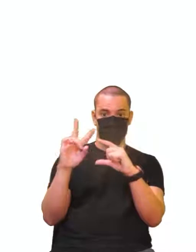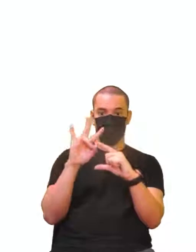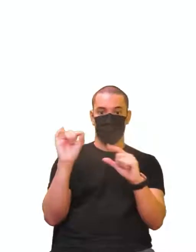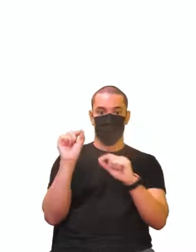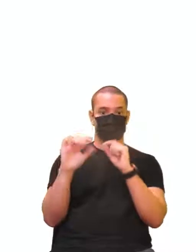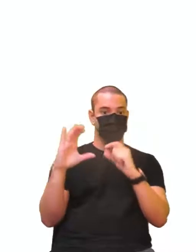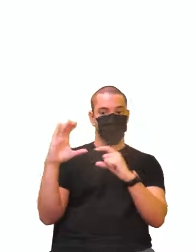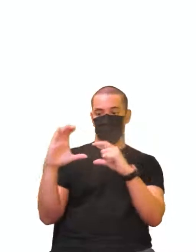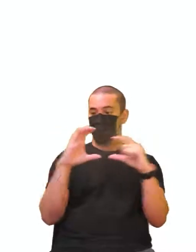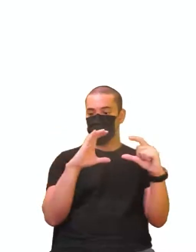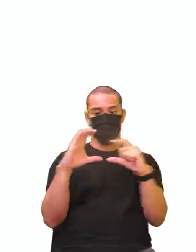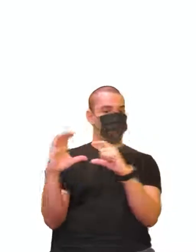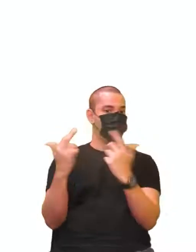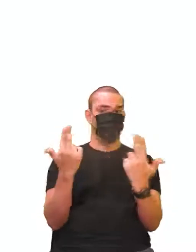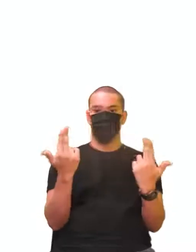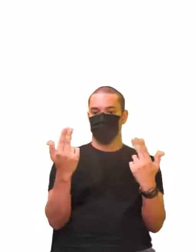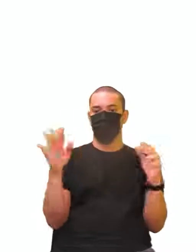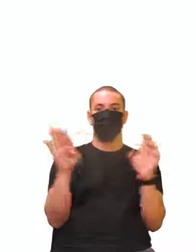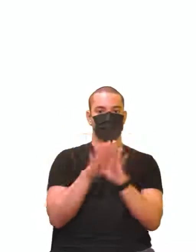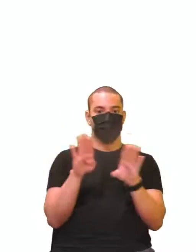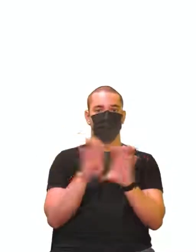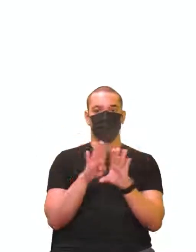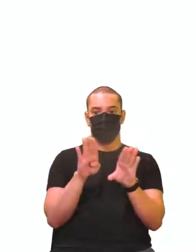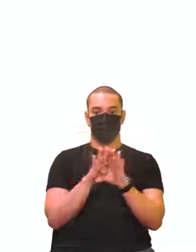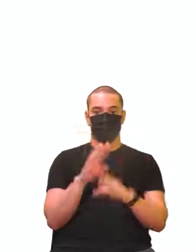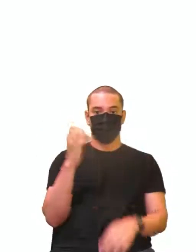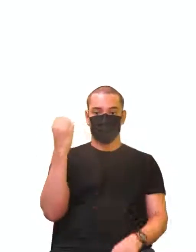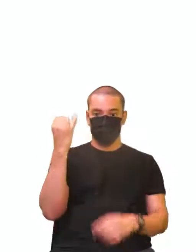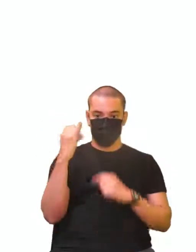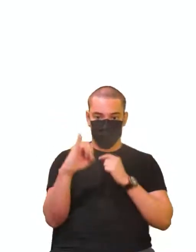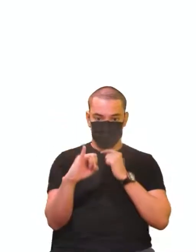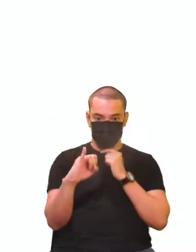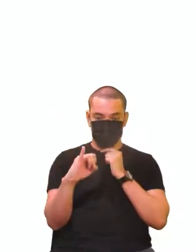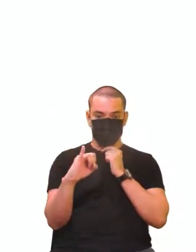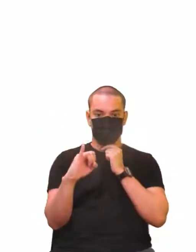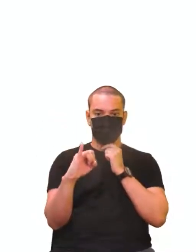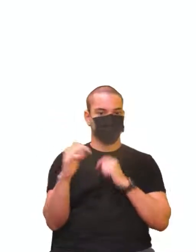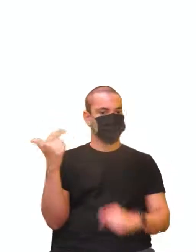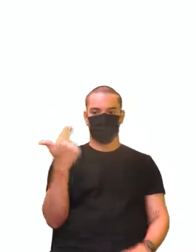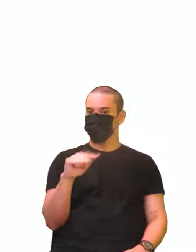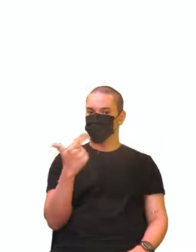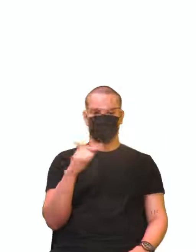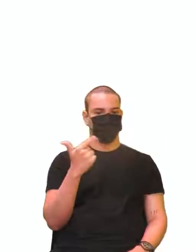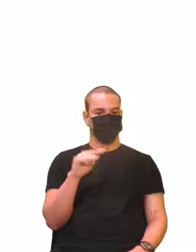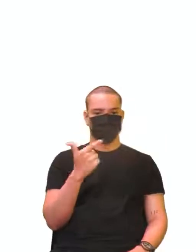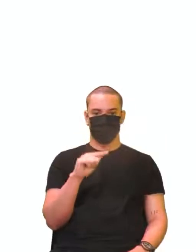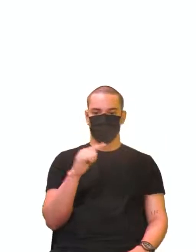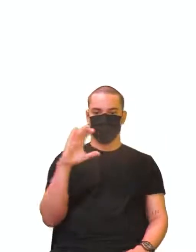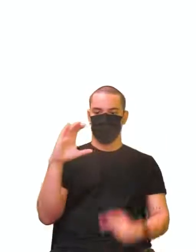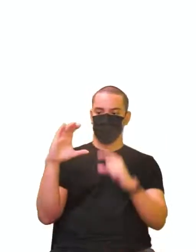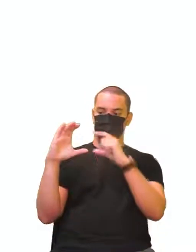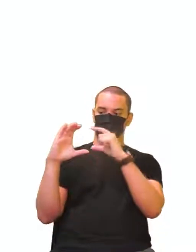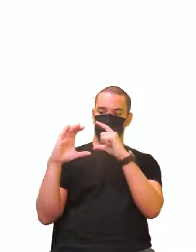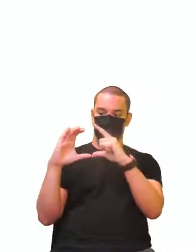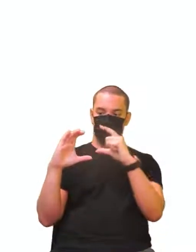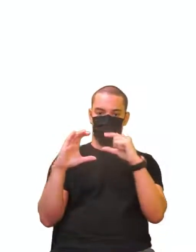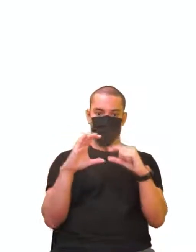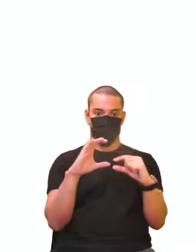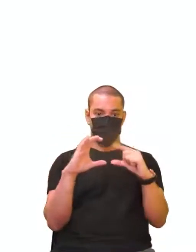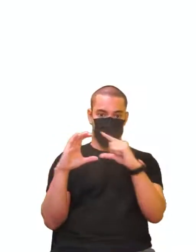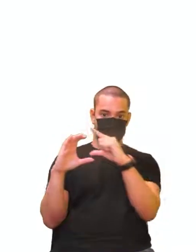ser calva, tá? Quando eles estão em